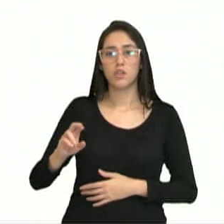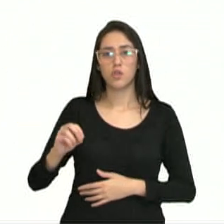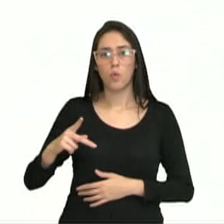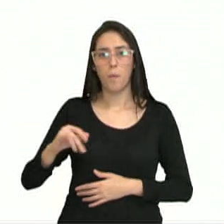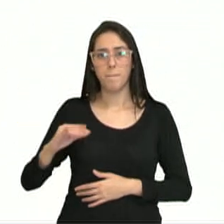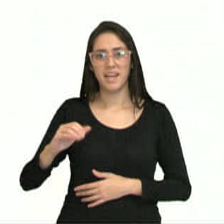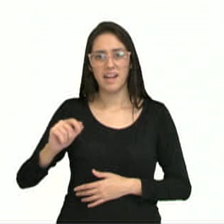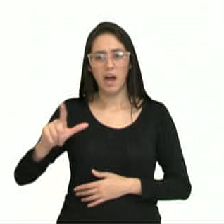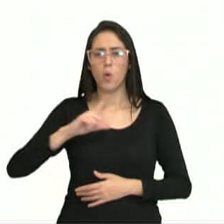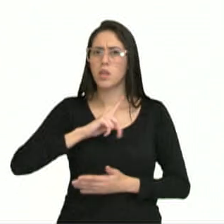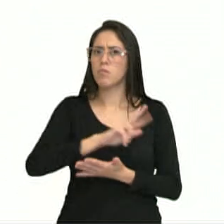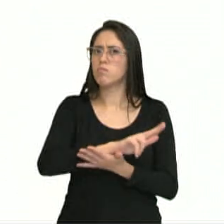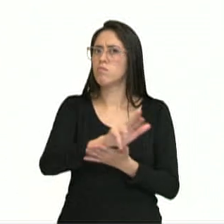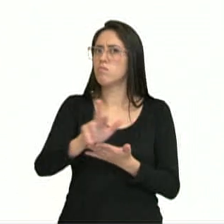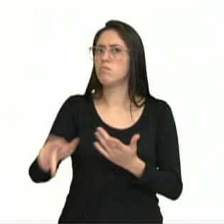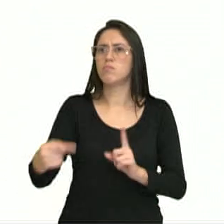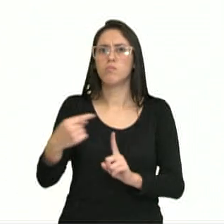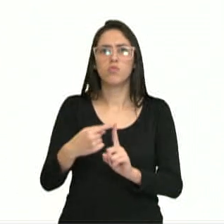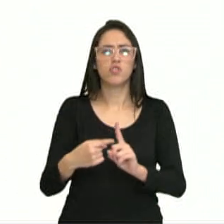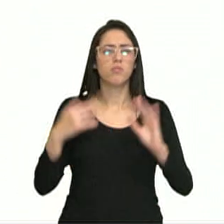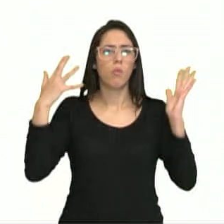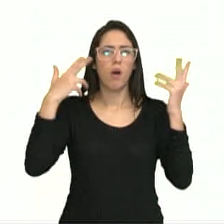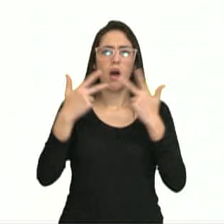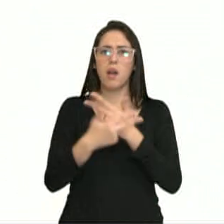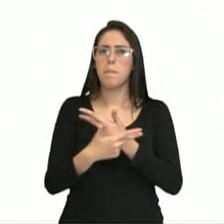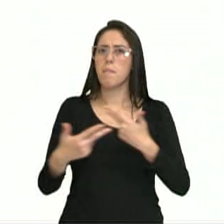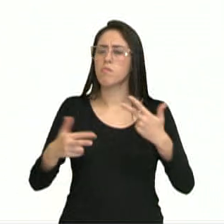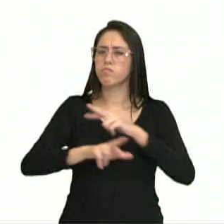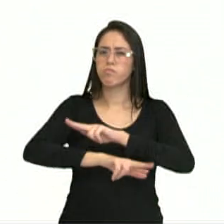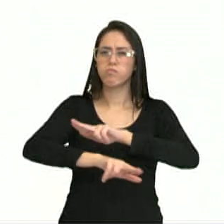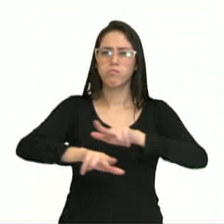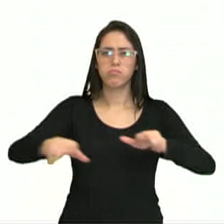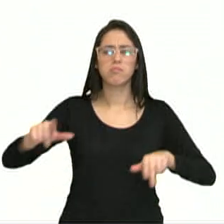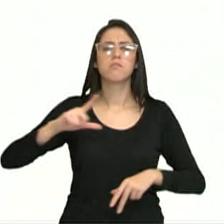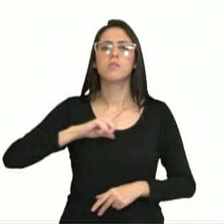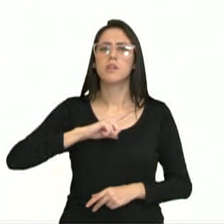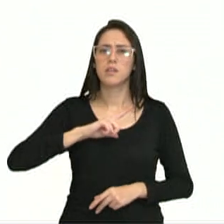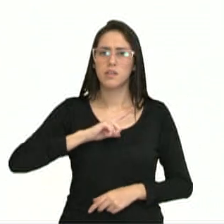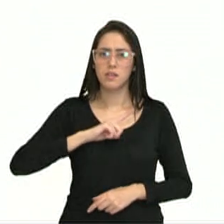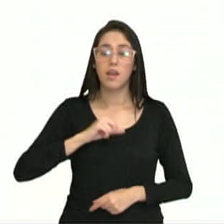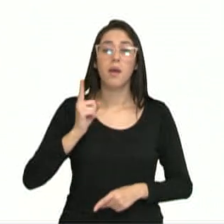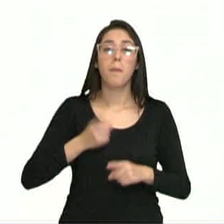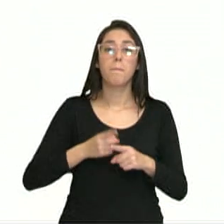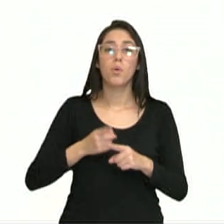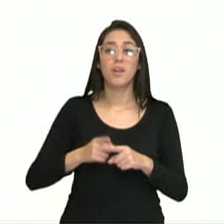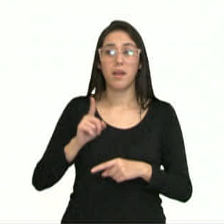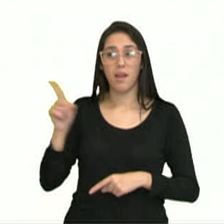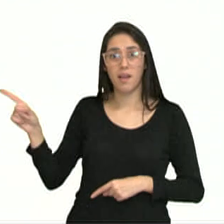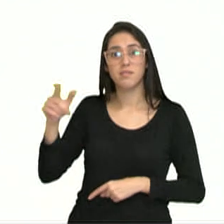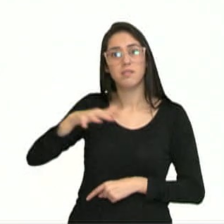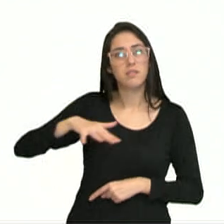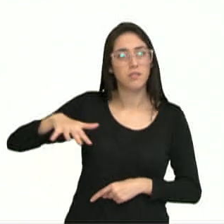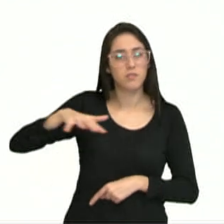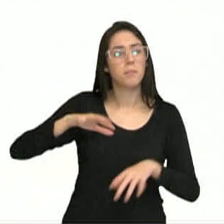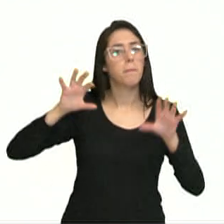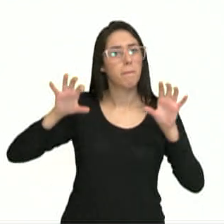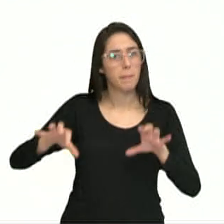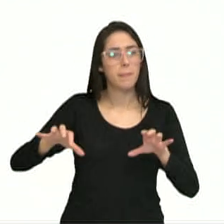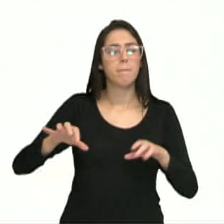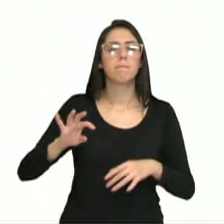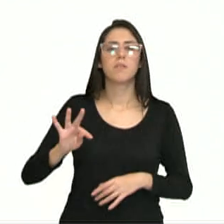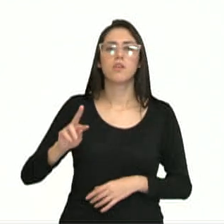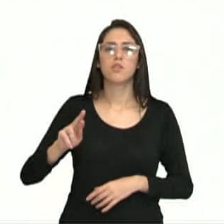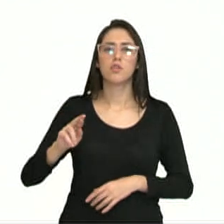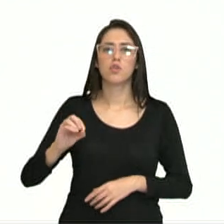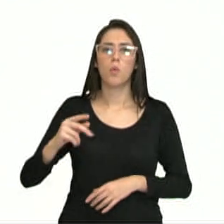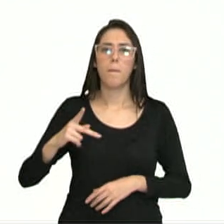em biodiversidade. Apresentam grande biodiversidade em virtude da região em que estão localizadas. As florestas